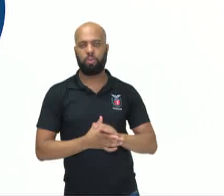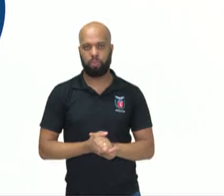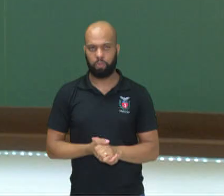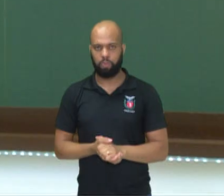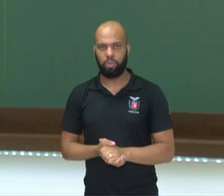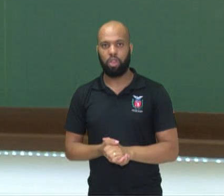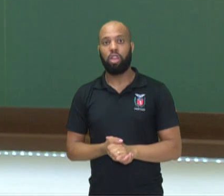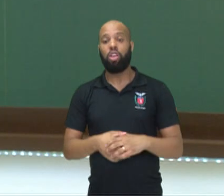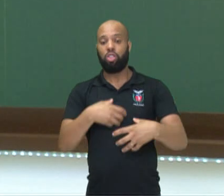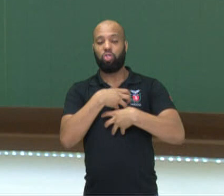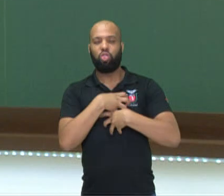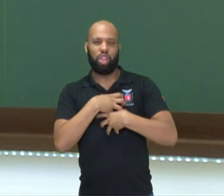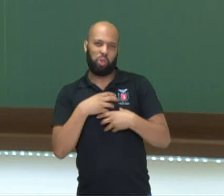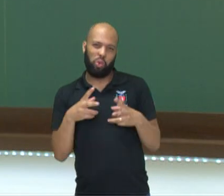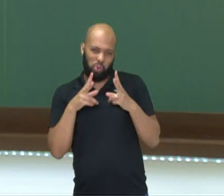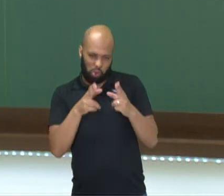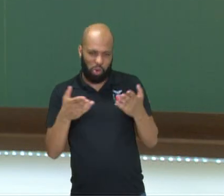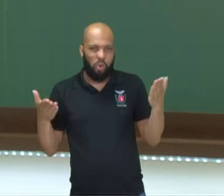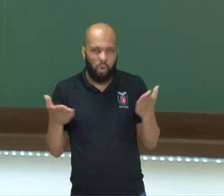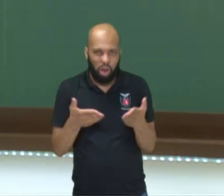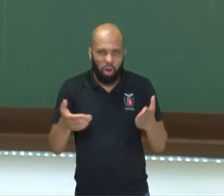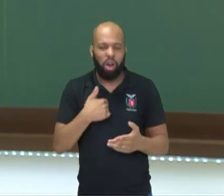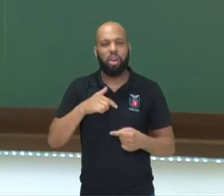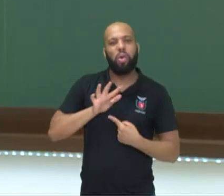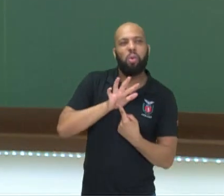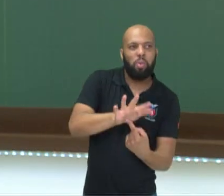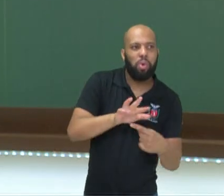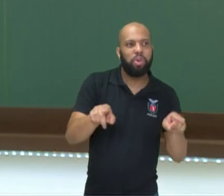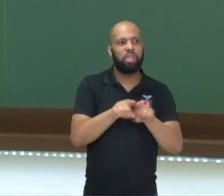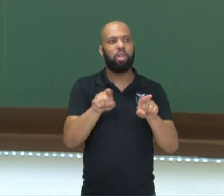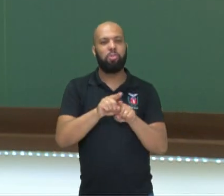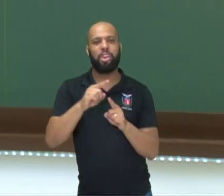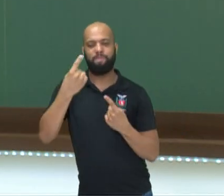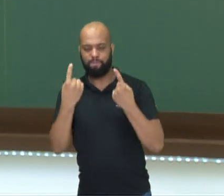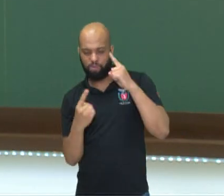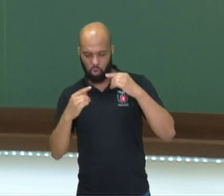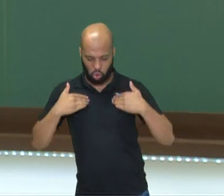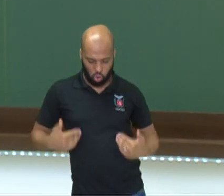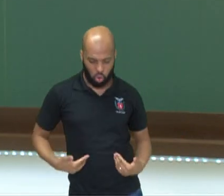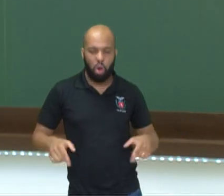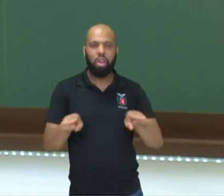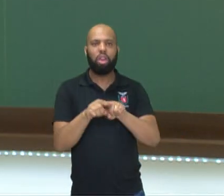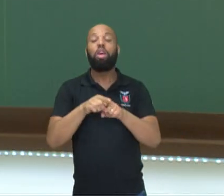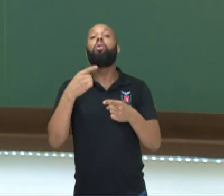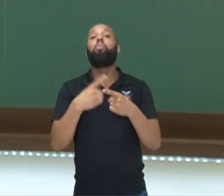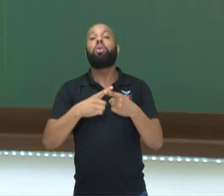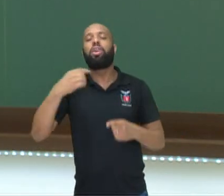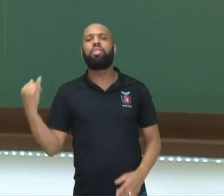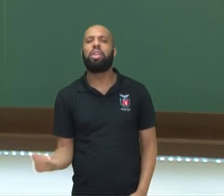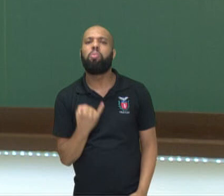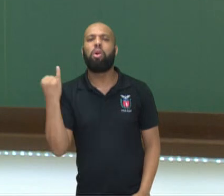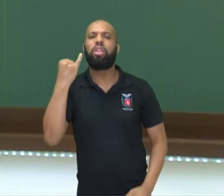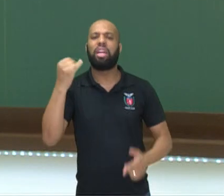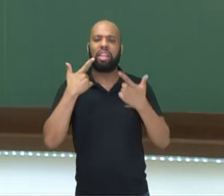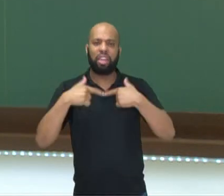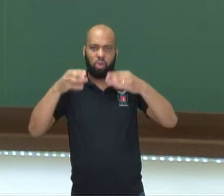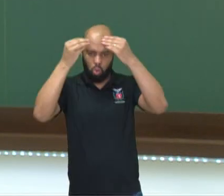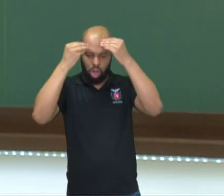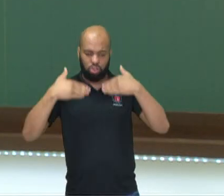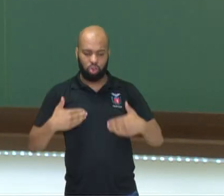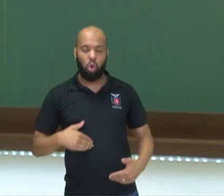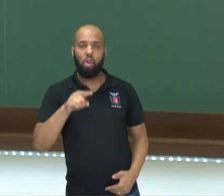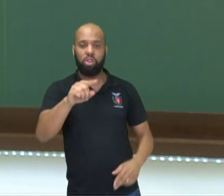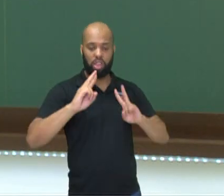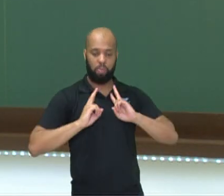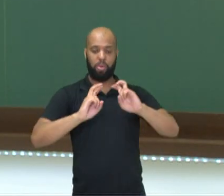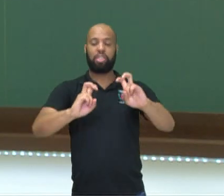pessoa. Assim como a professora aqui, ela demonstra, ela gesticula. Por quê? Porque isso é importante para que você aí do outro